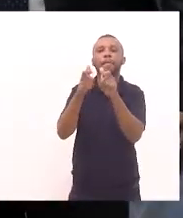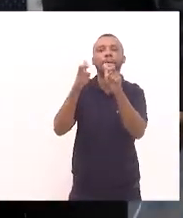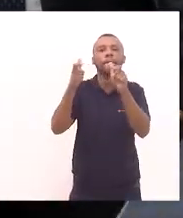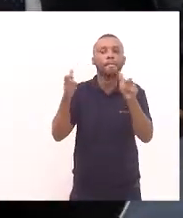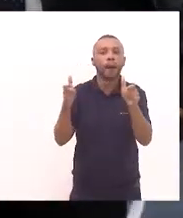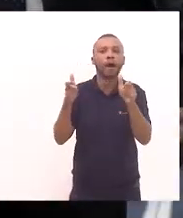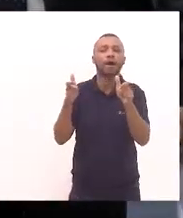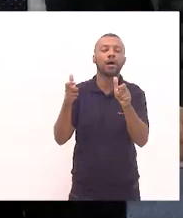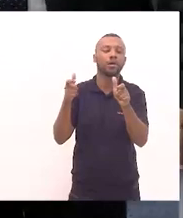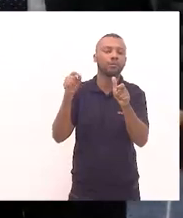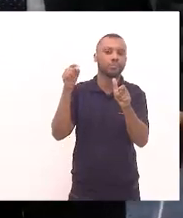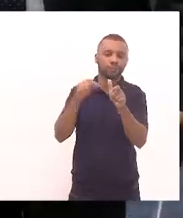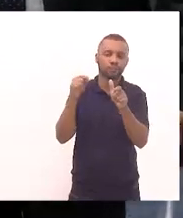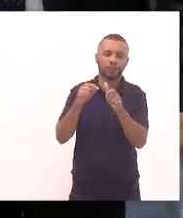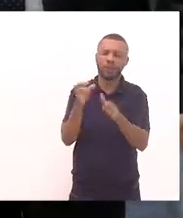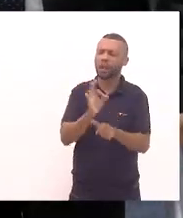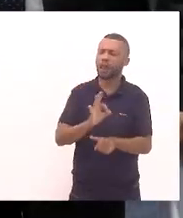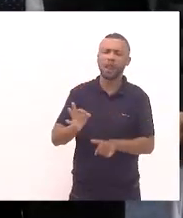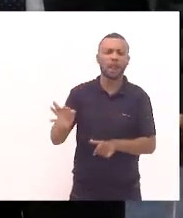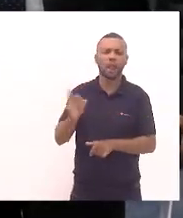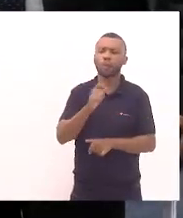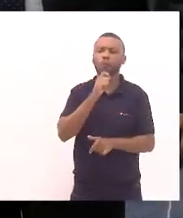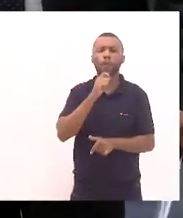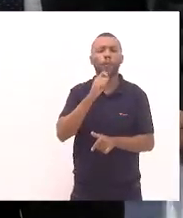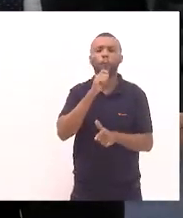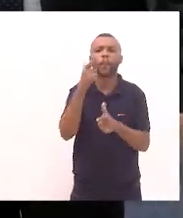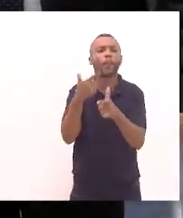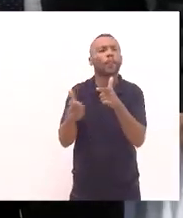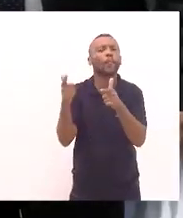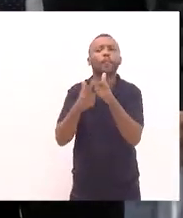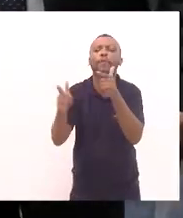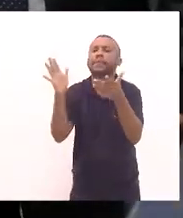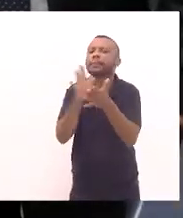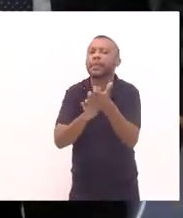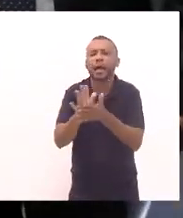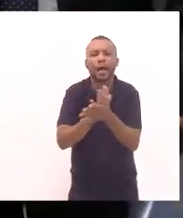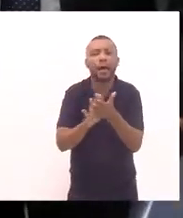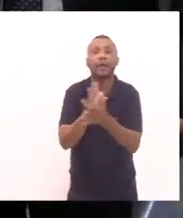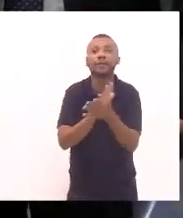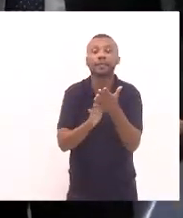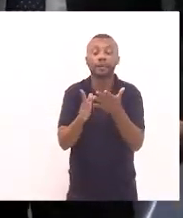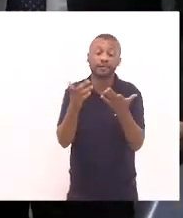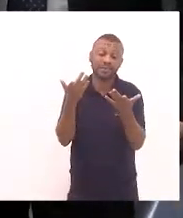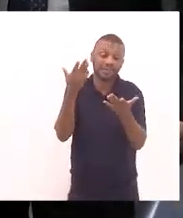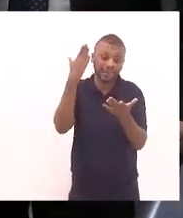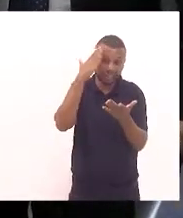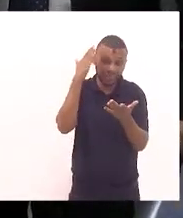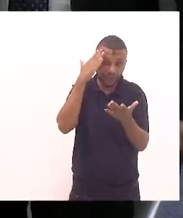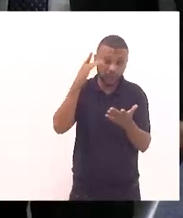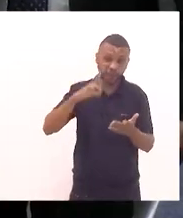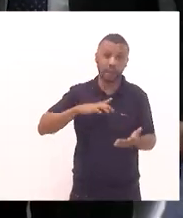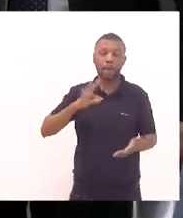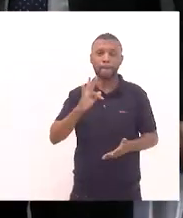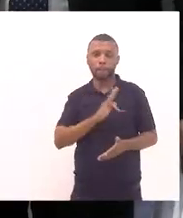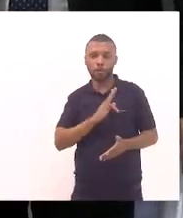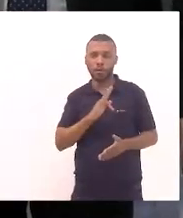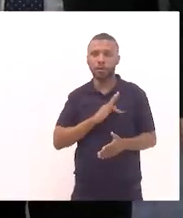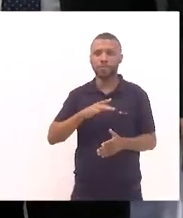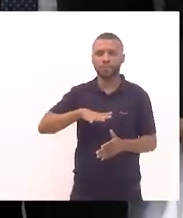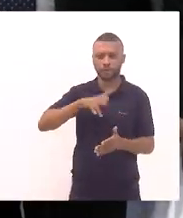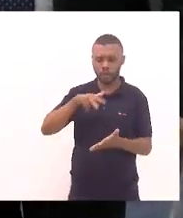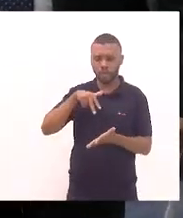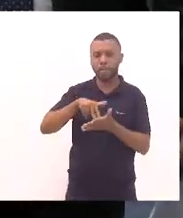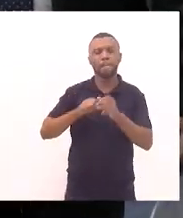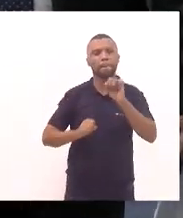do conceito, nenhum problema com isso. A única questão é que desde que o mundo é mundo e que existe polícia, existe bravura, que é inerente à